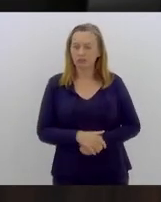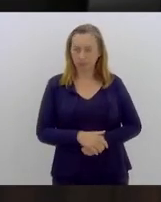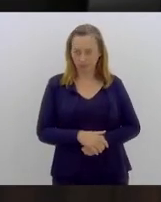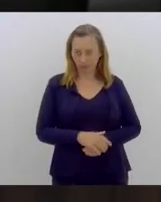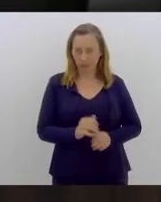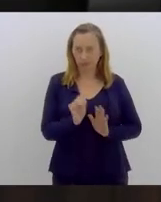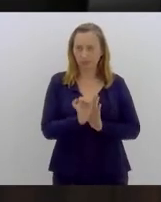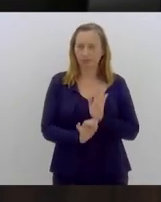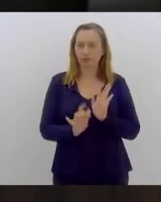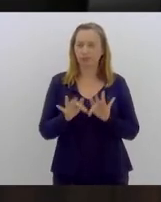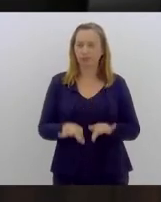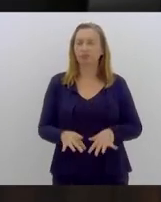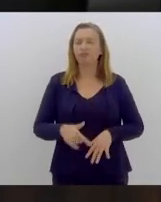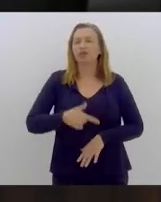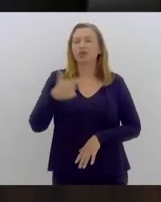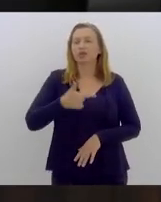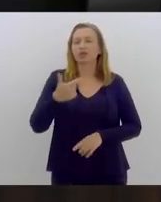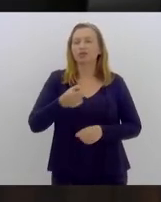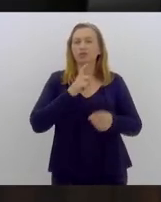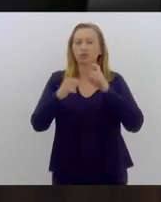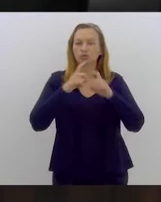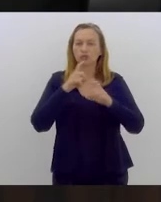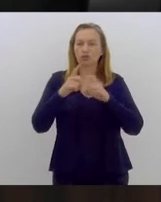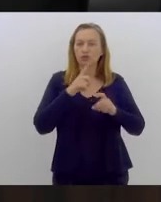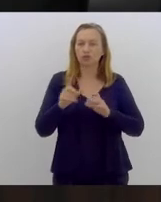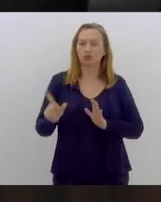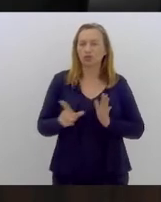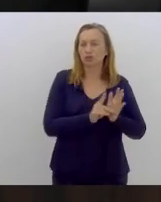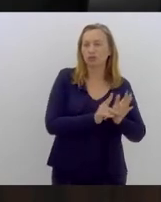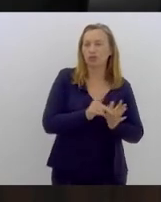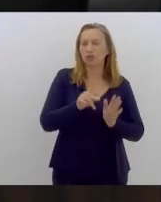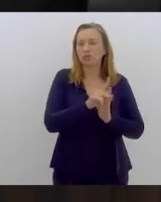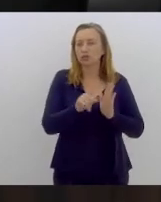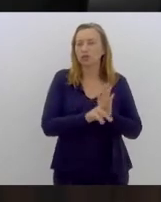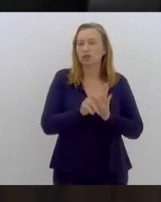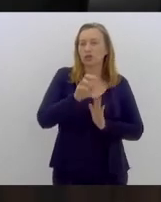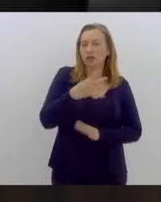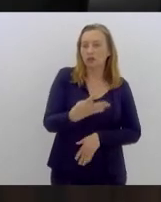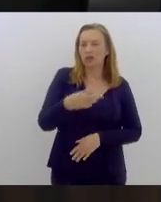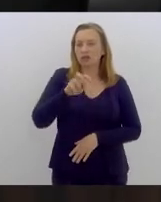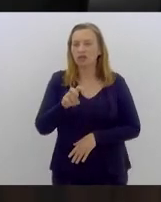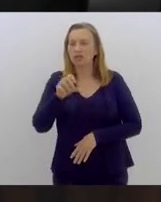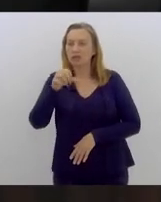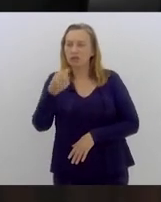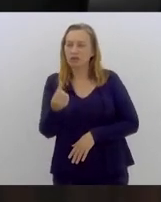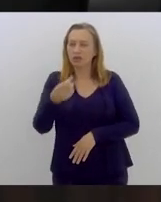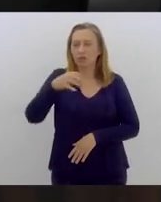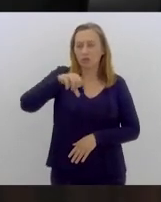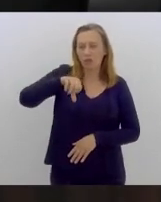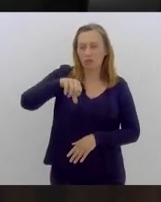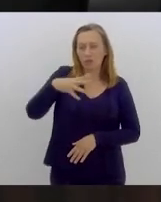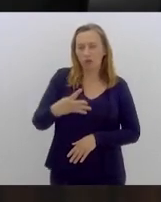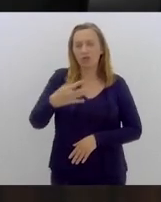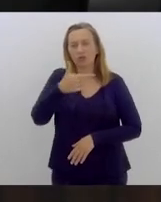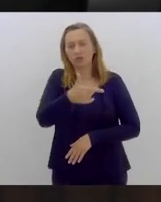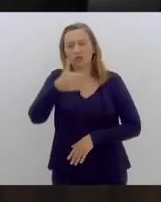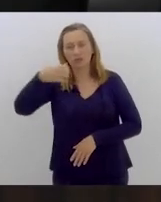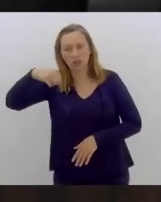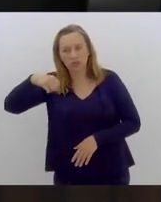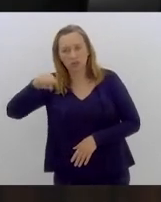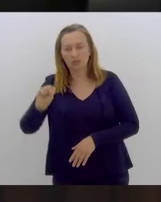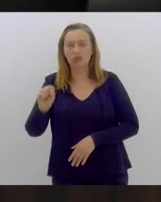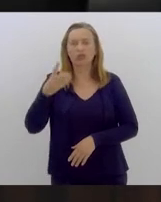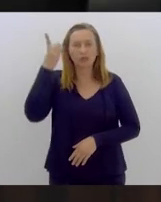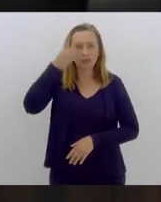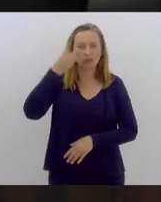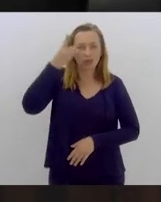redação final. Em segunda discussão, redação do vencido assim emendado. Projeto de lei 4564-A de 18, de autoria da deputada Marta Rocha, que dispõe sobre